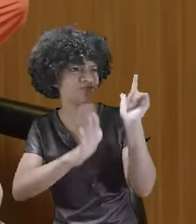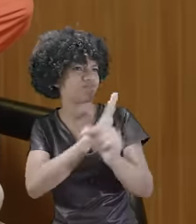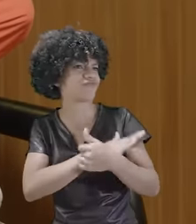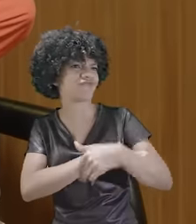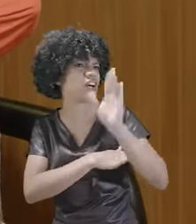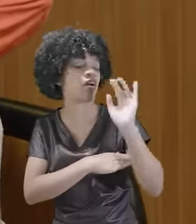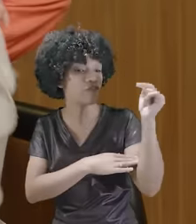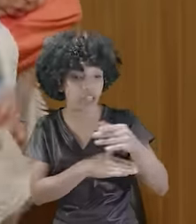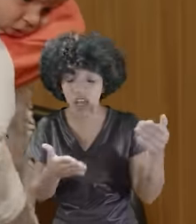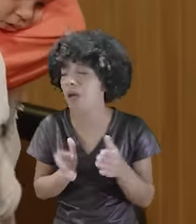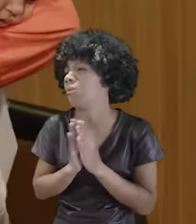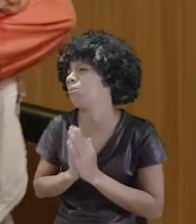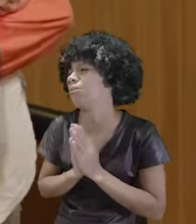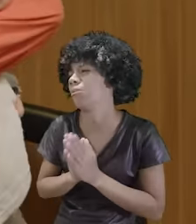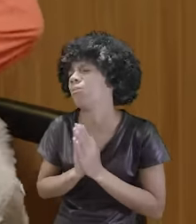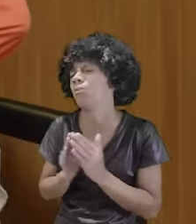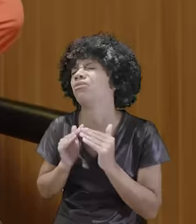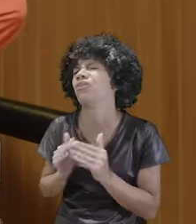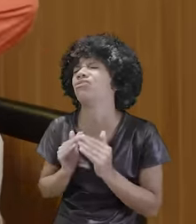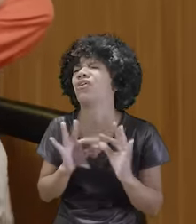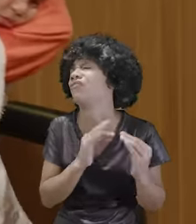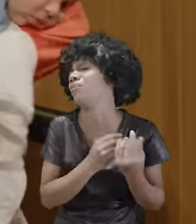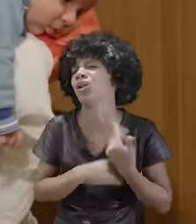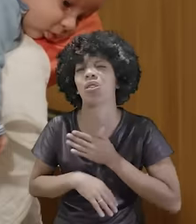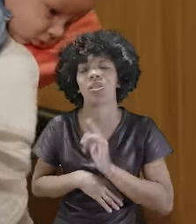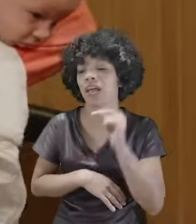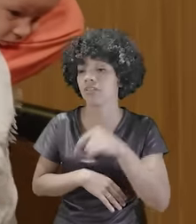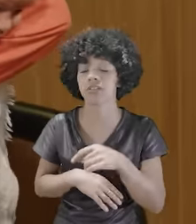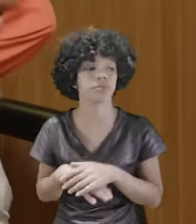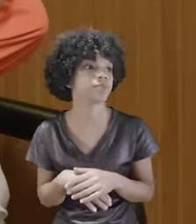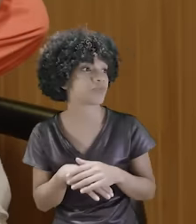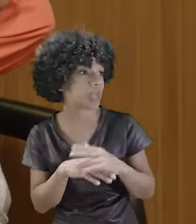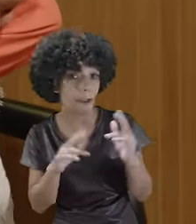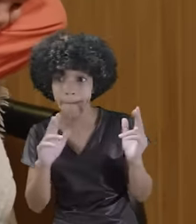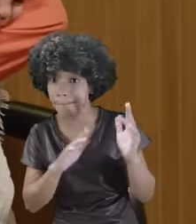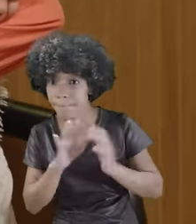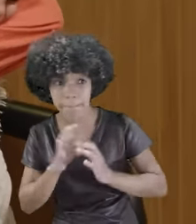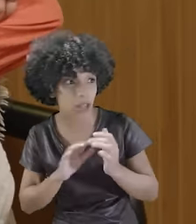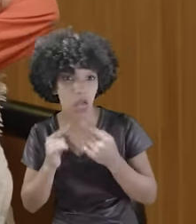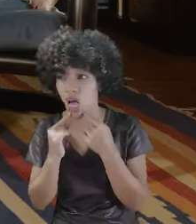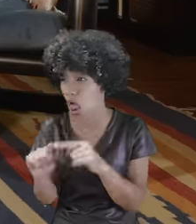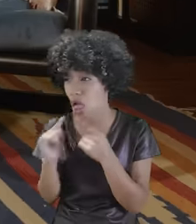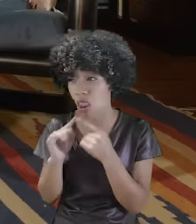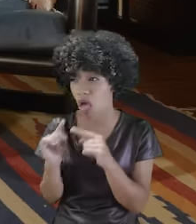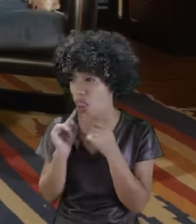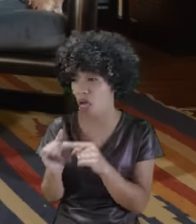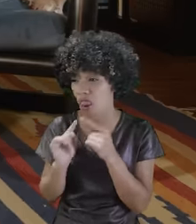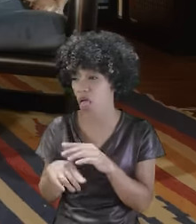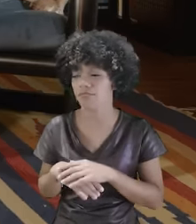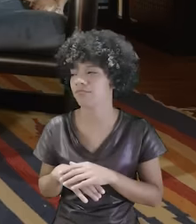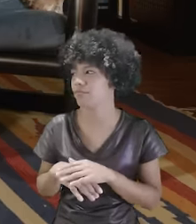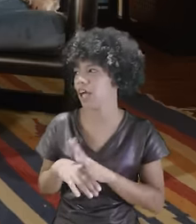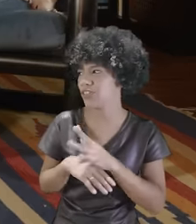ficar aqui falando não por favor me leva na minha família não quero ficar aqui na a gente brigou lá xinguei ele